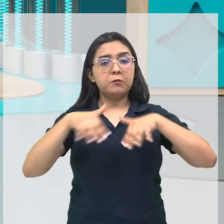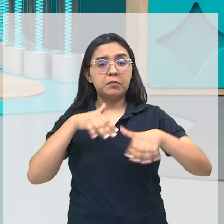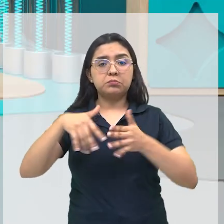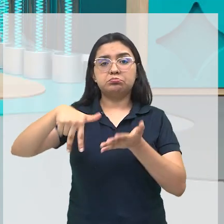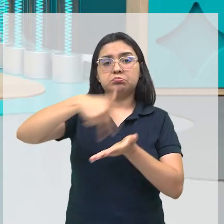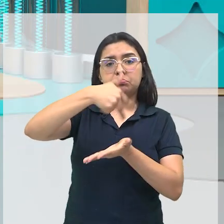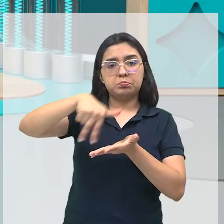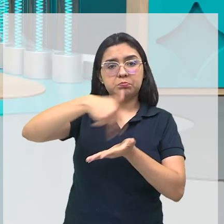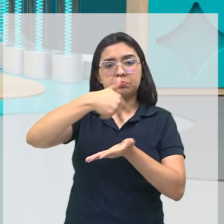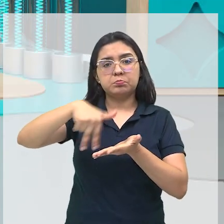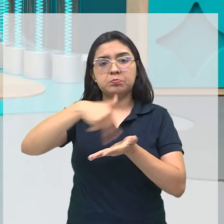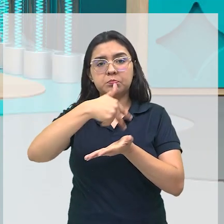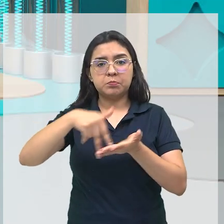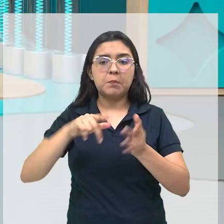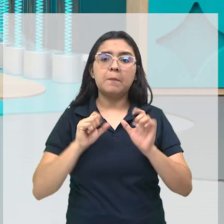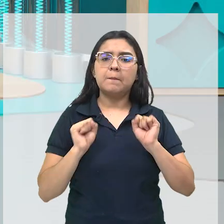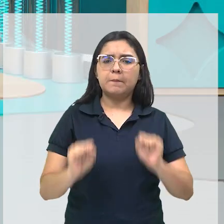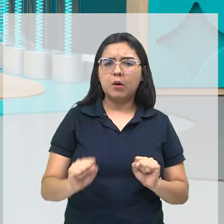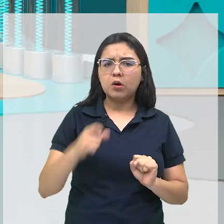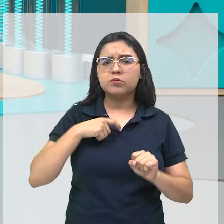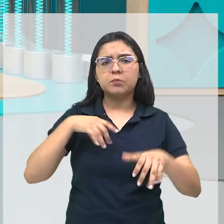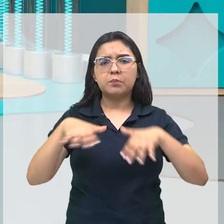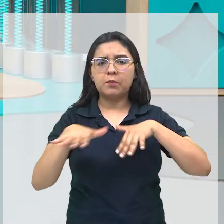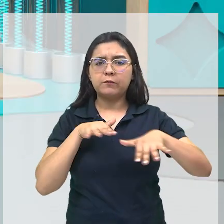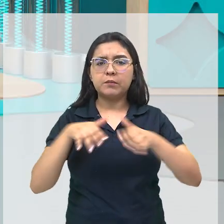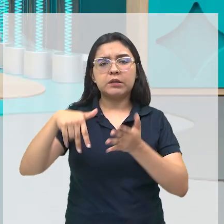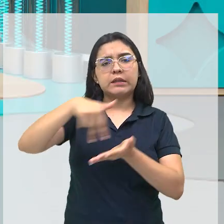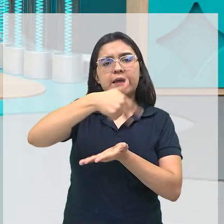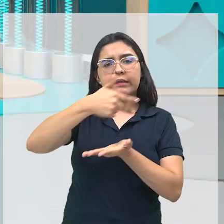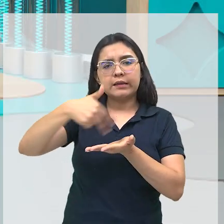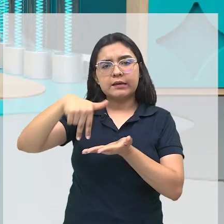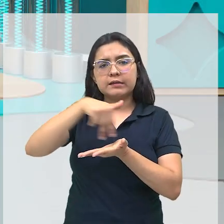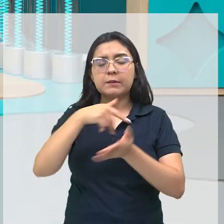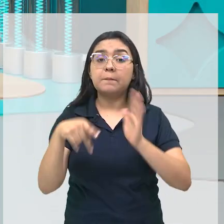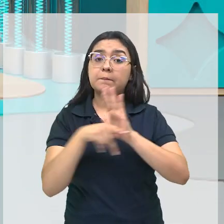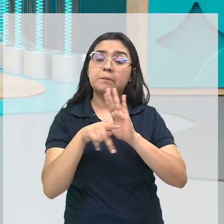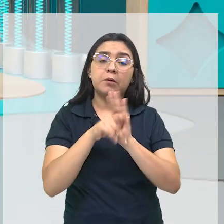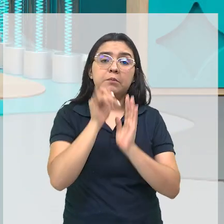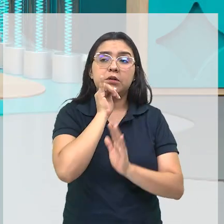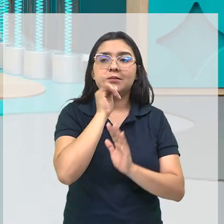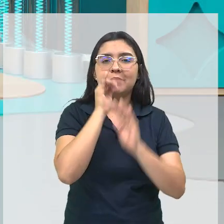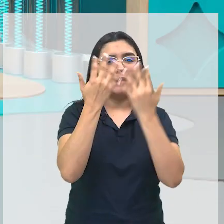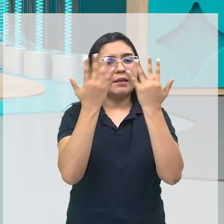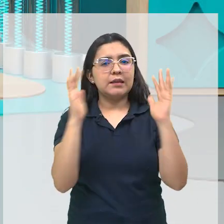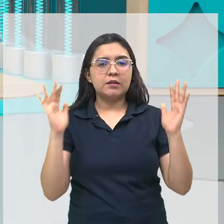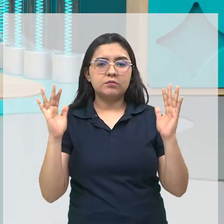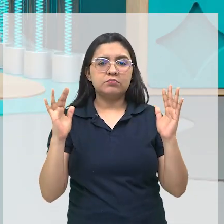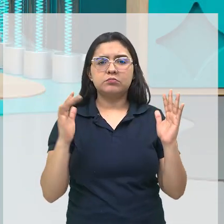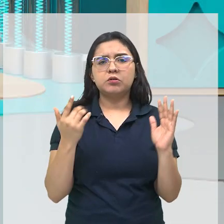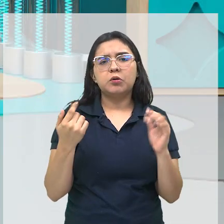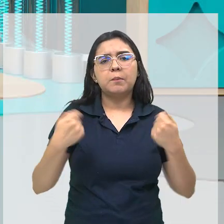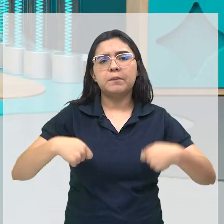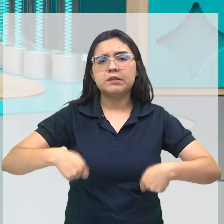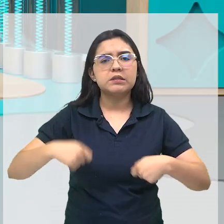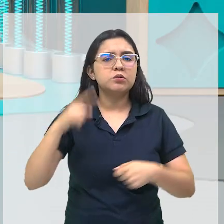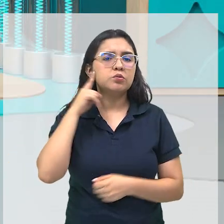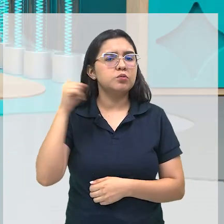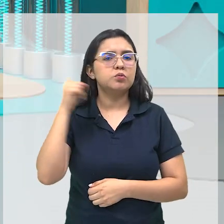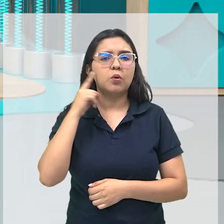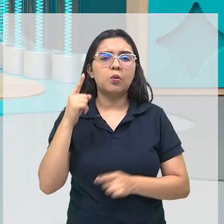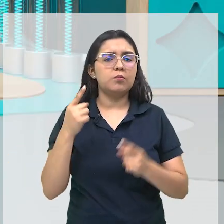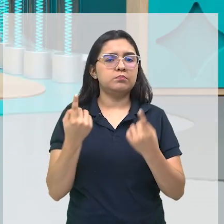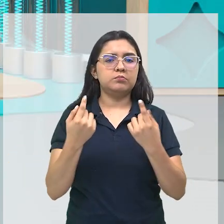você pode simular ali os movimentos da dança, os movimentos da natureza, por exemplo, sem som, né? Sem a